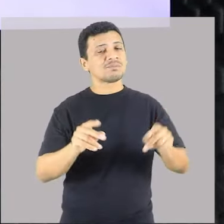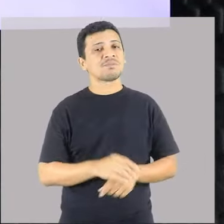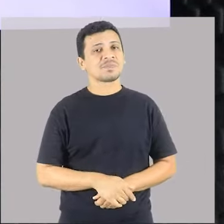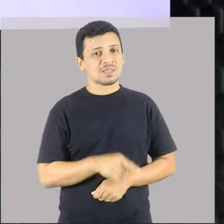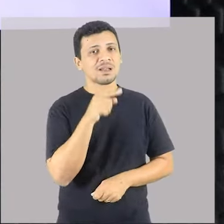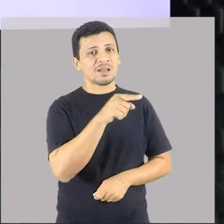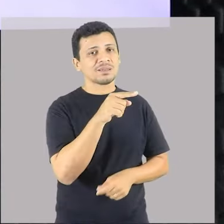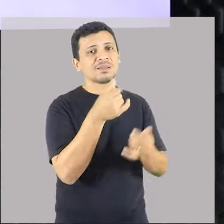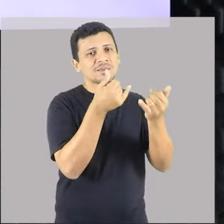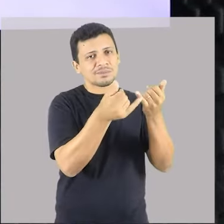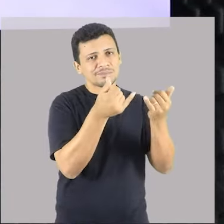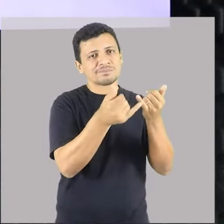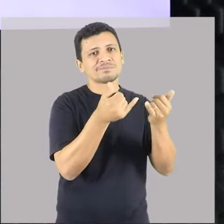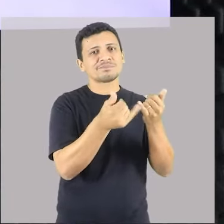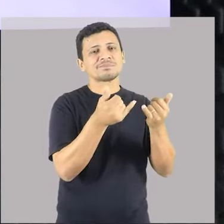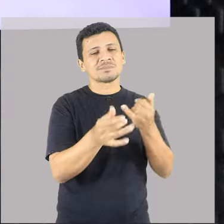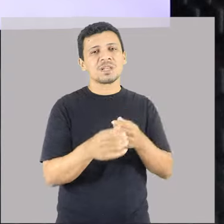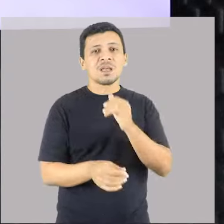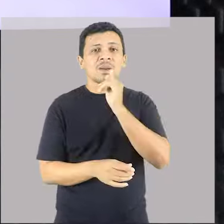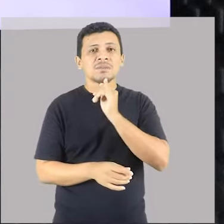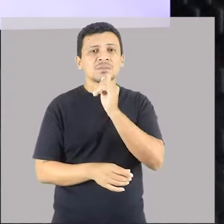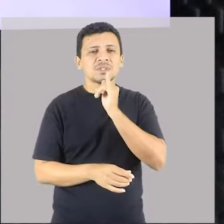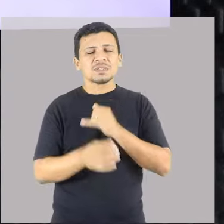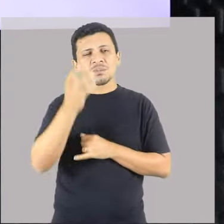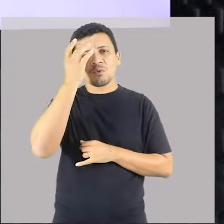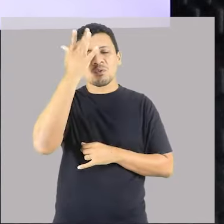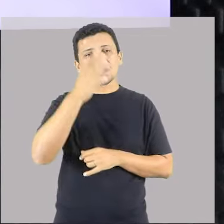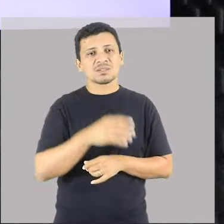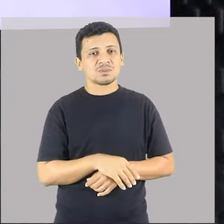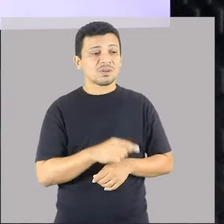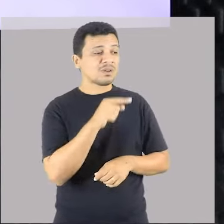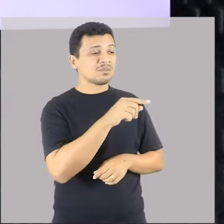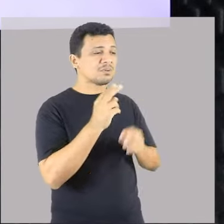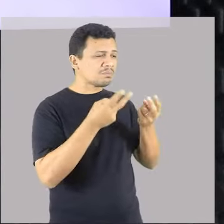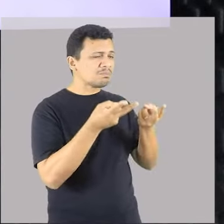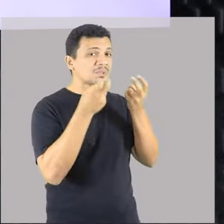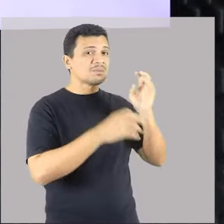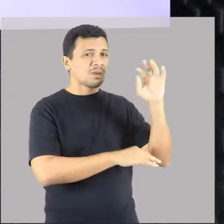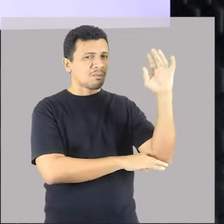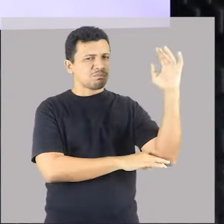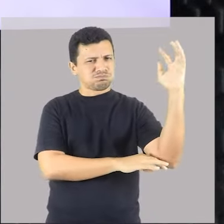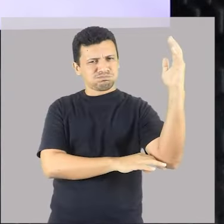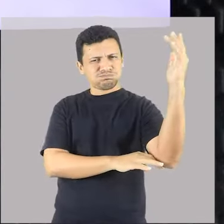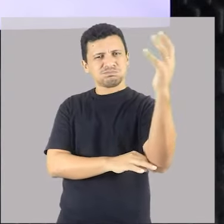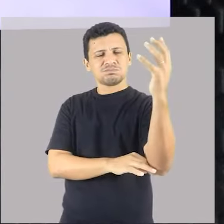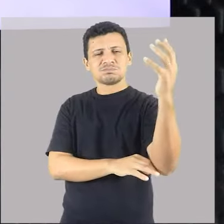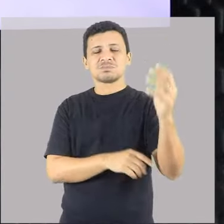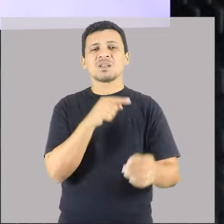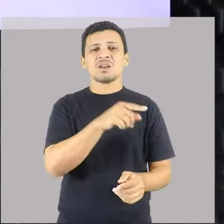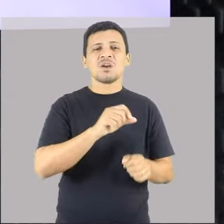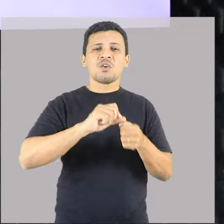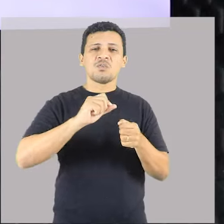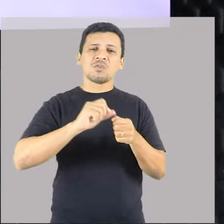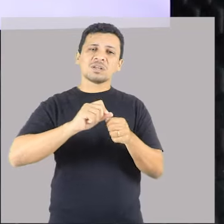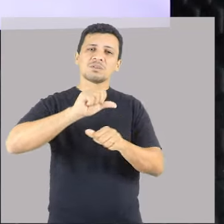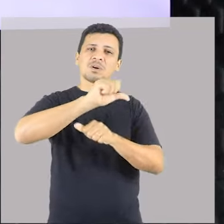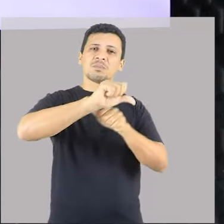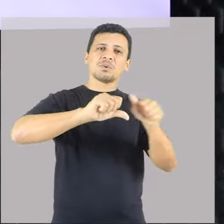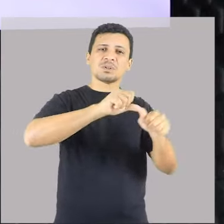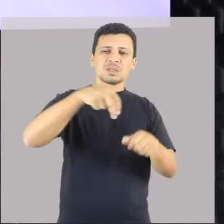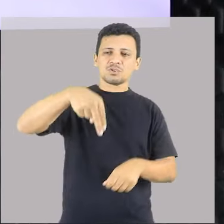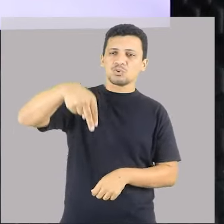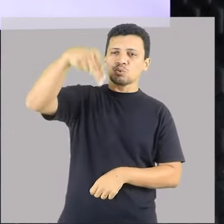aqui entre eles Tá certo vou pegar um exemplo fácil a própria vegetação por exemplo Tá certo ela faz uma modificação do